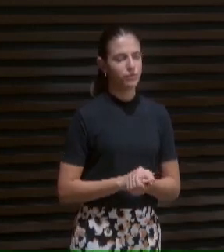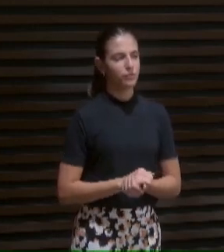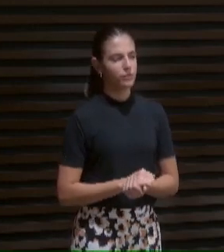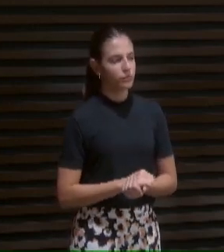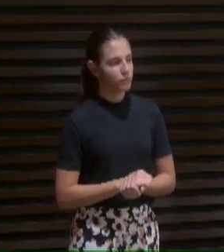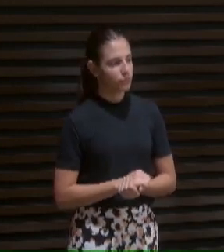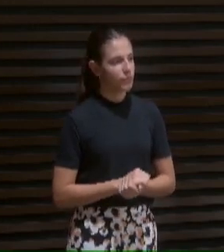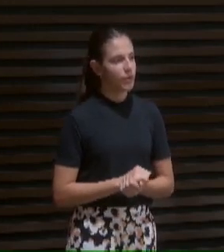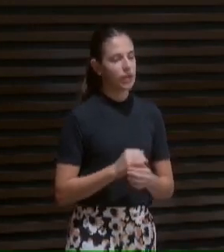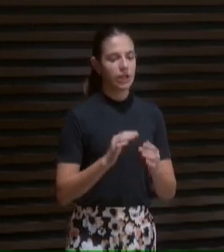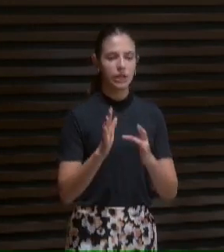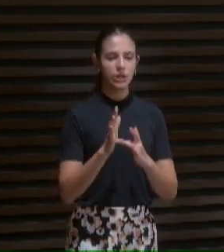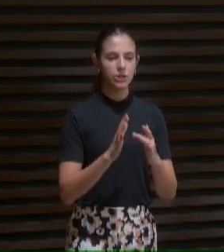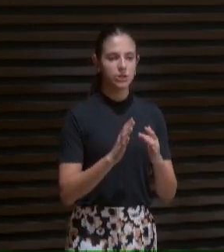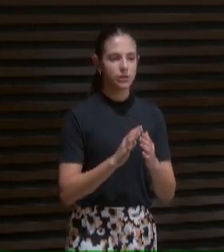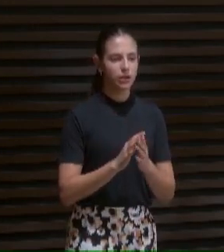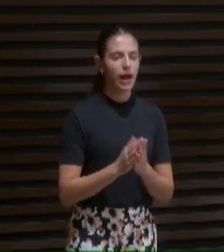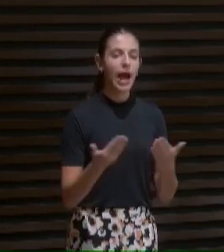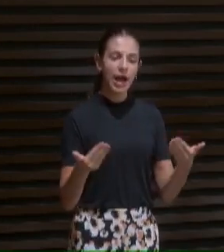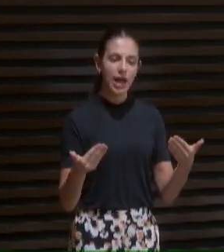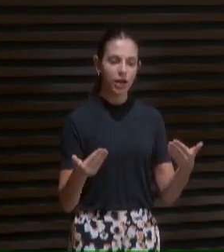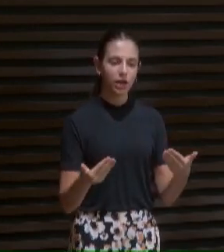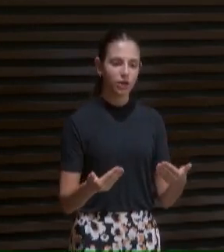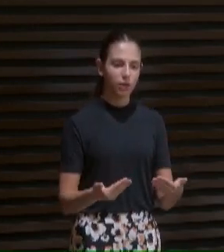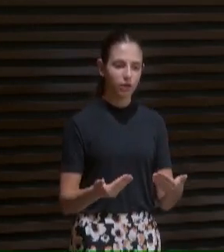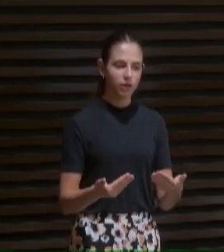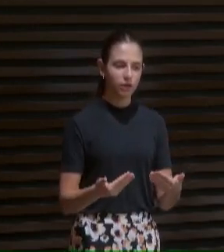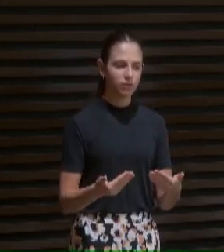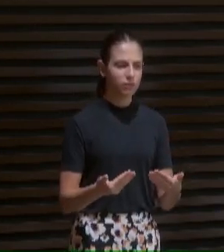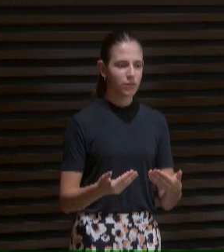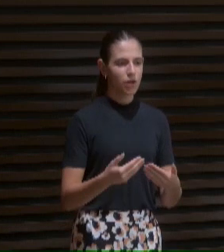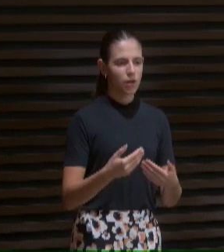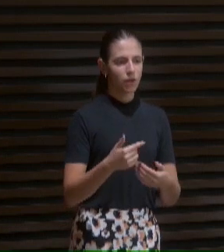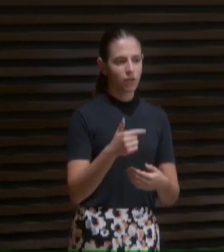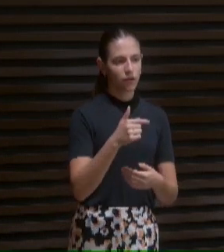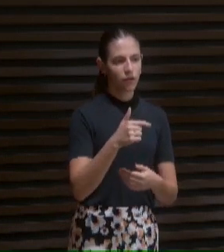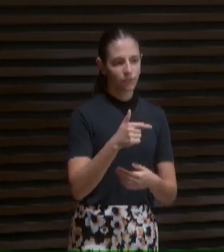Dia 21 agora morreu uma terrorista